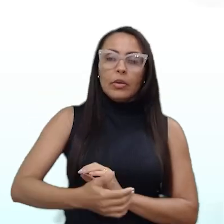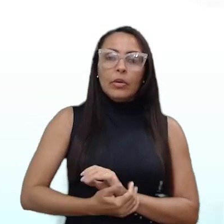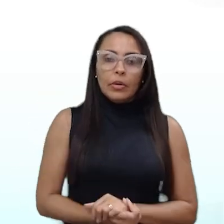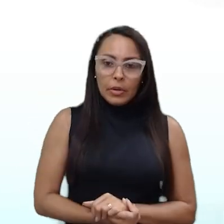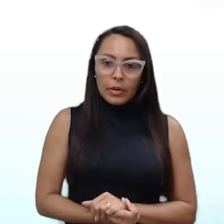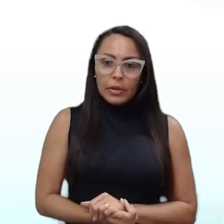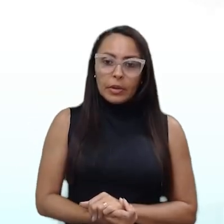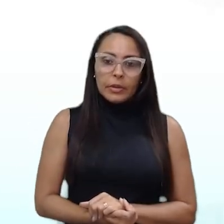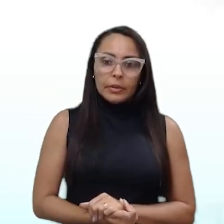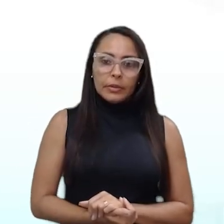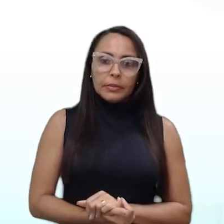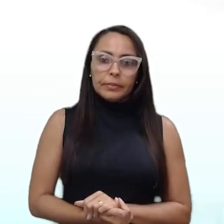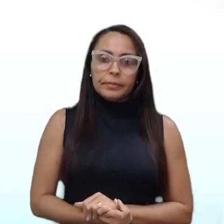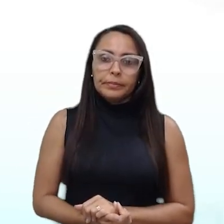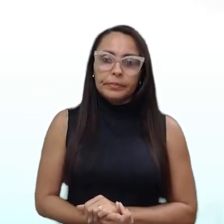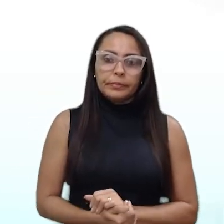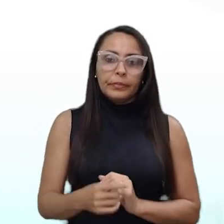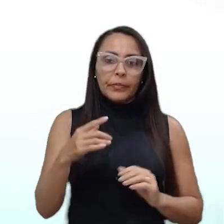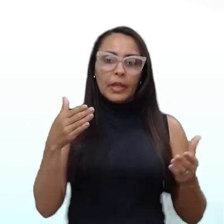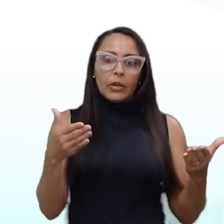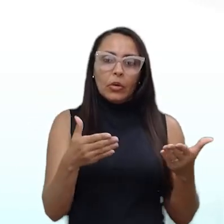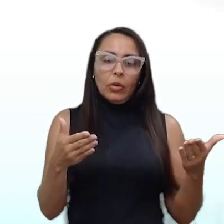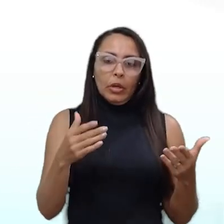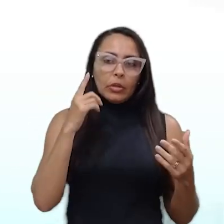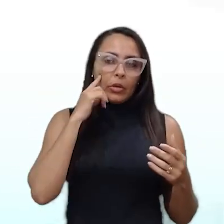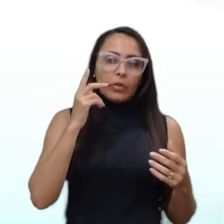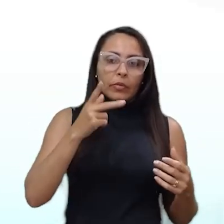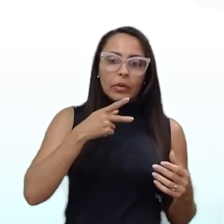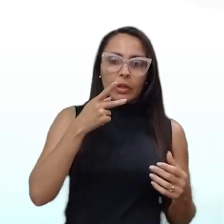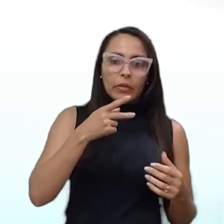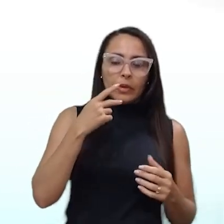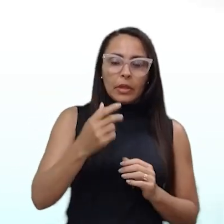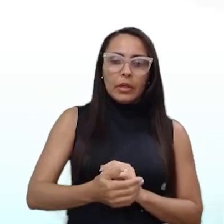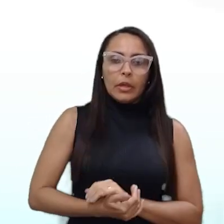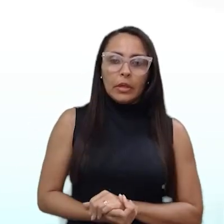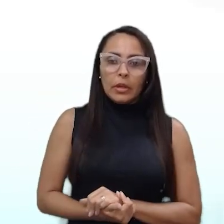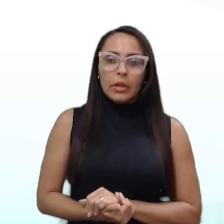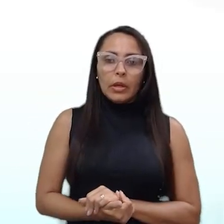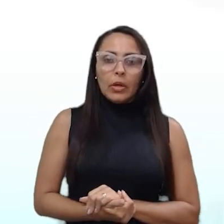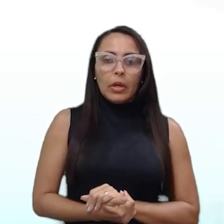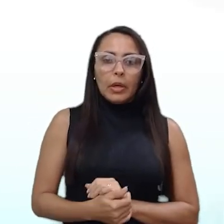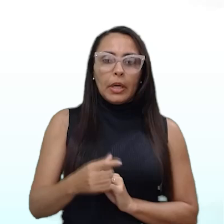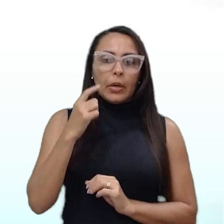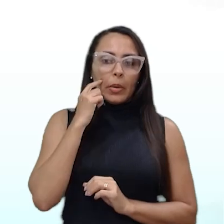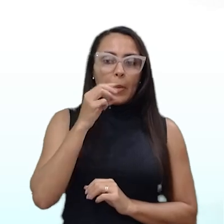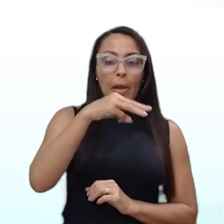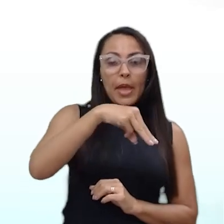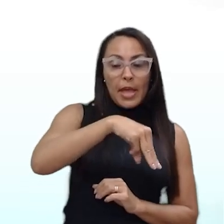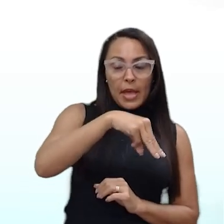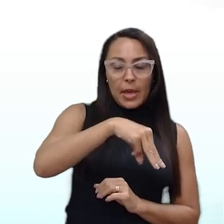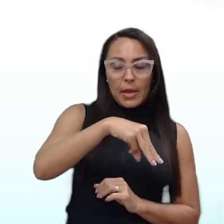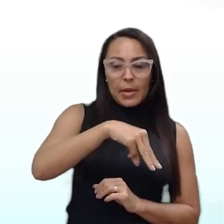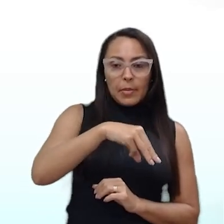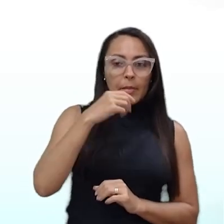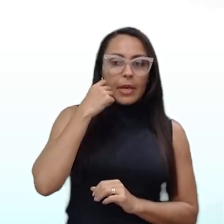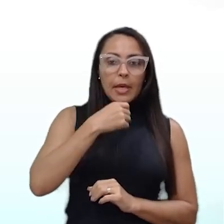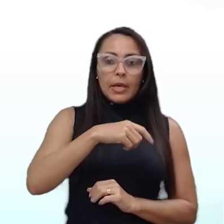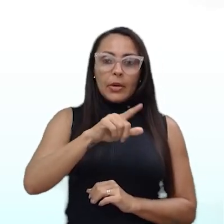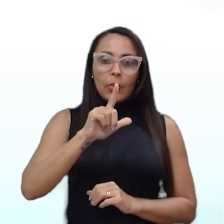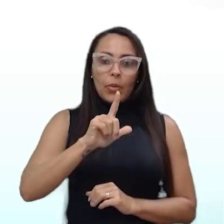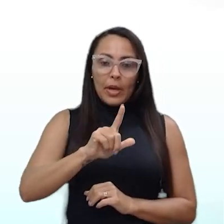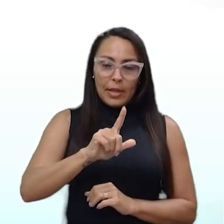sensível falamos quimacete e agora nós vamos falar do quimolesa, onde o M é a massa e o L é o